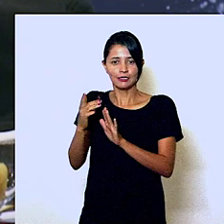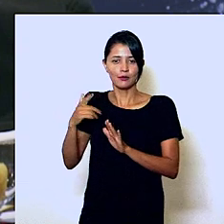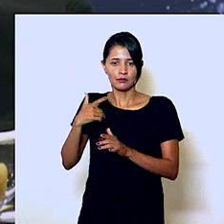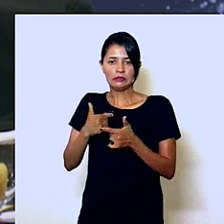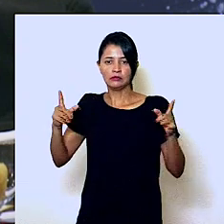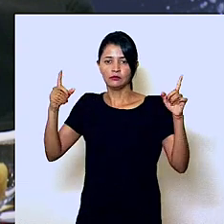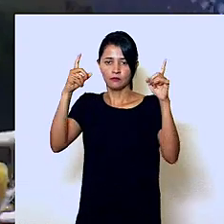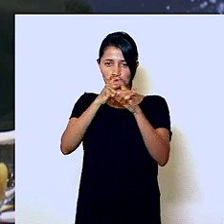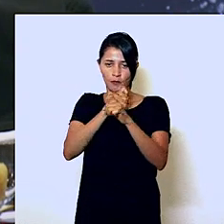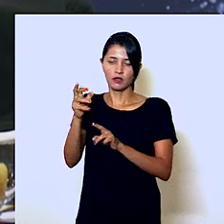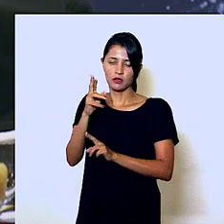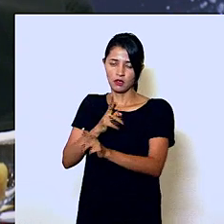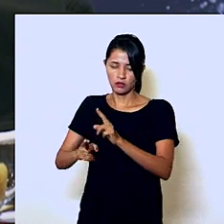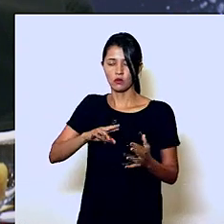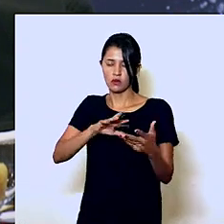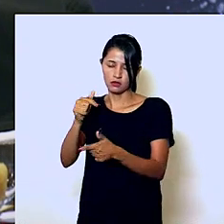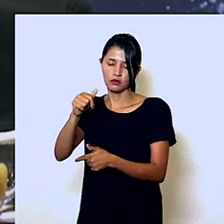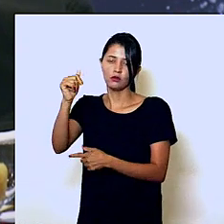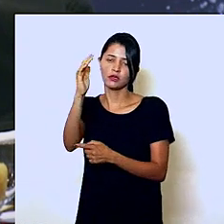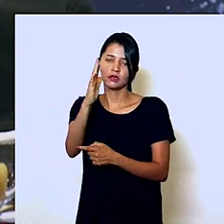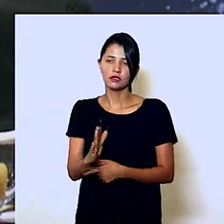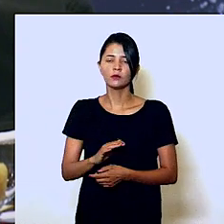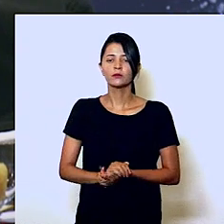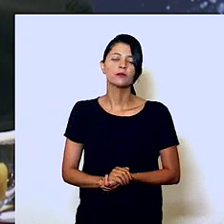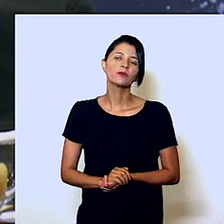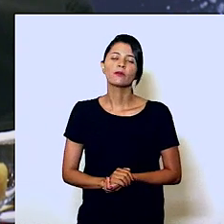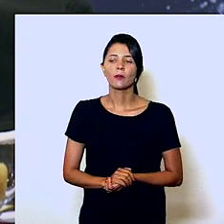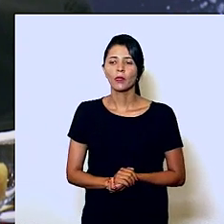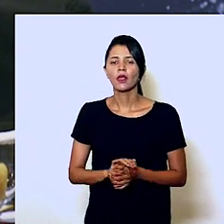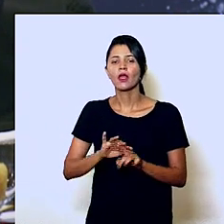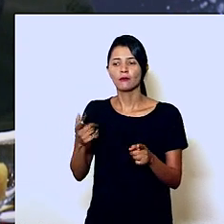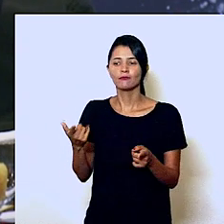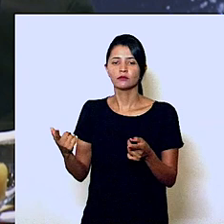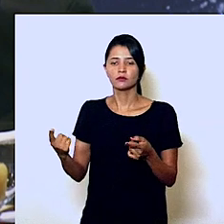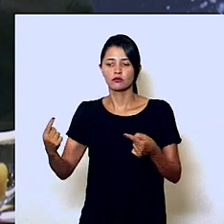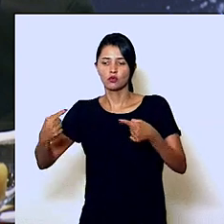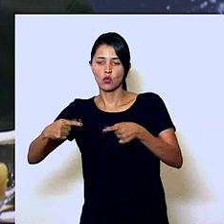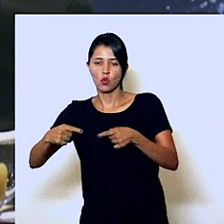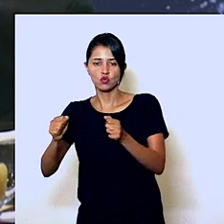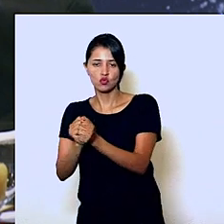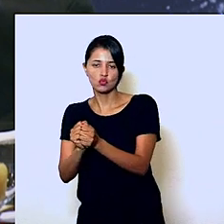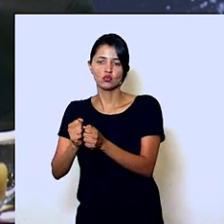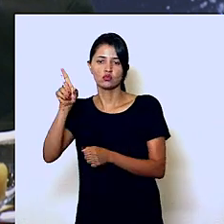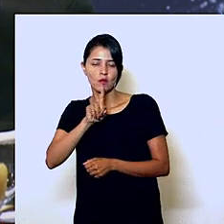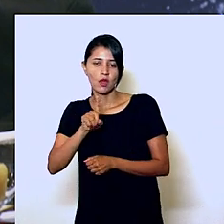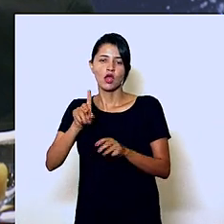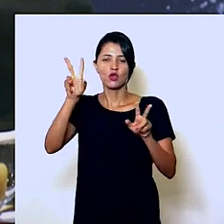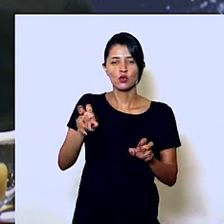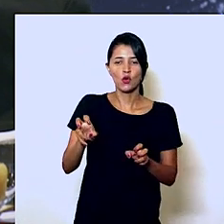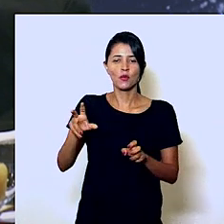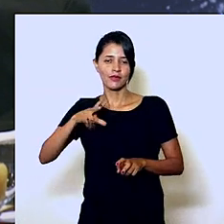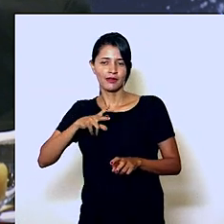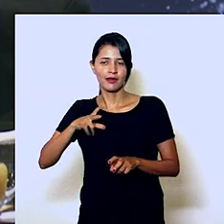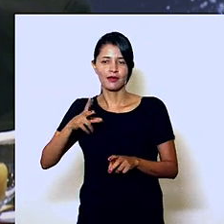internacionais do Brasil. Contenciosos com os Estados Unidos da América sobre propriedade intelectual no setor farmacêutico e sobre